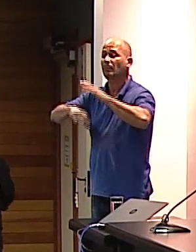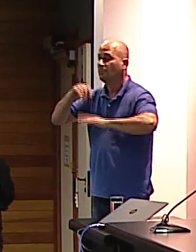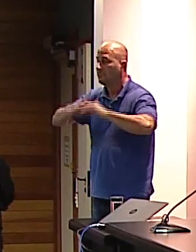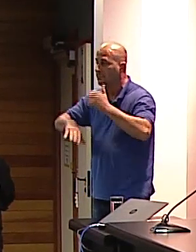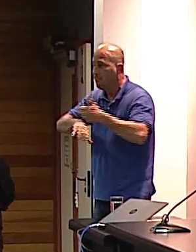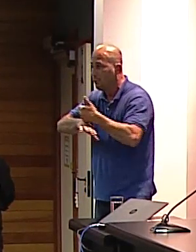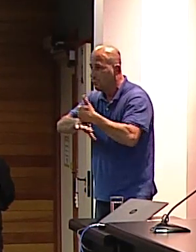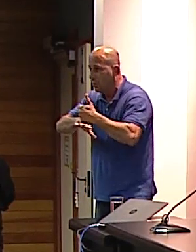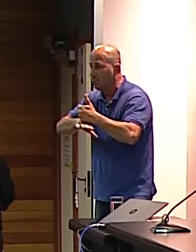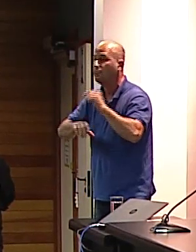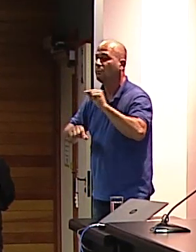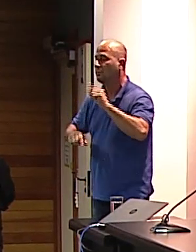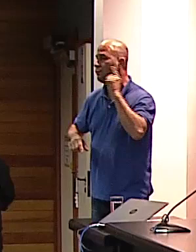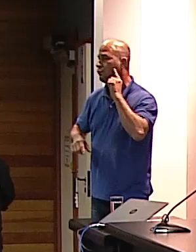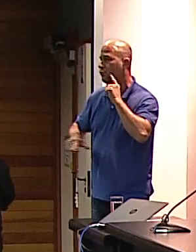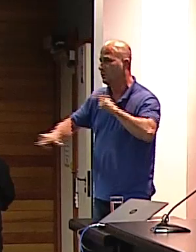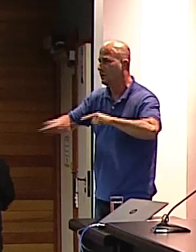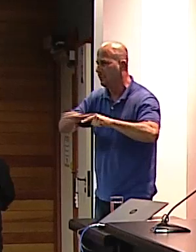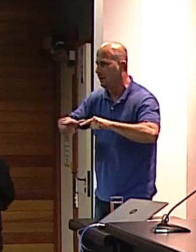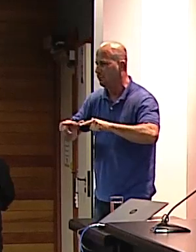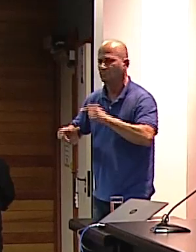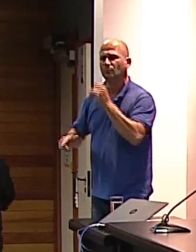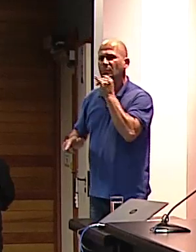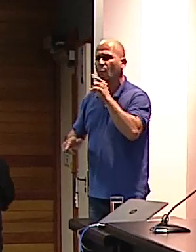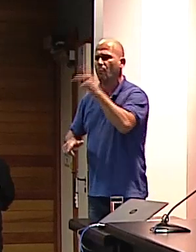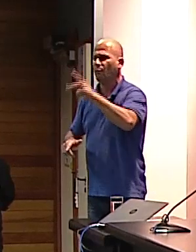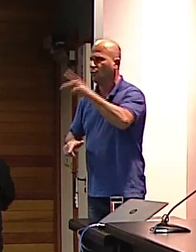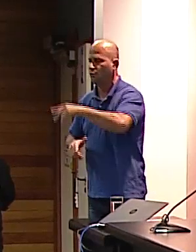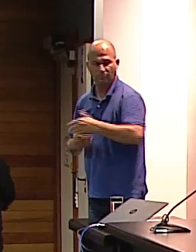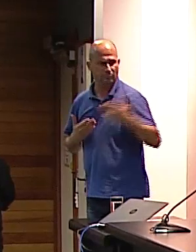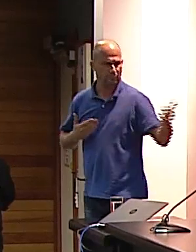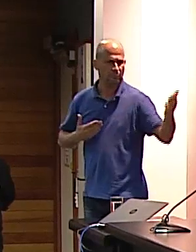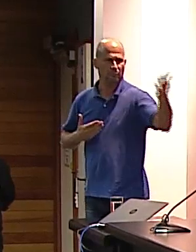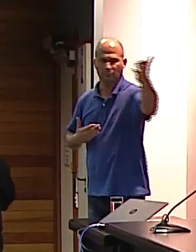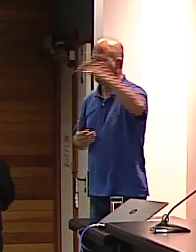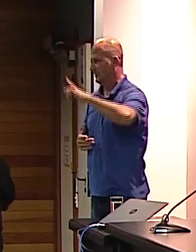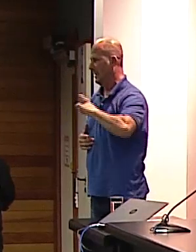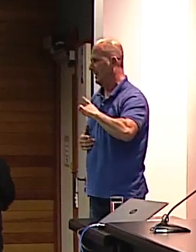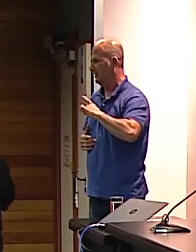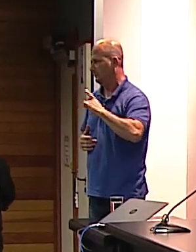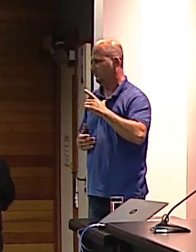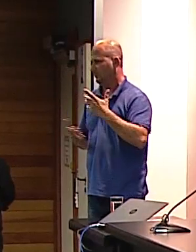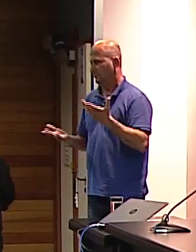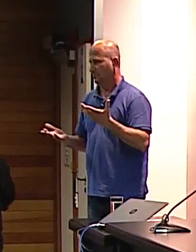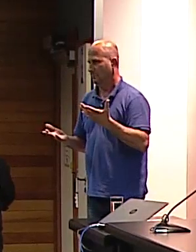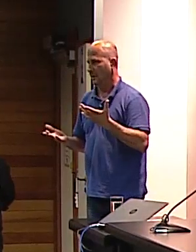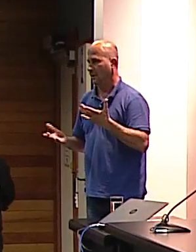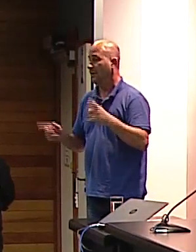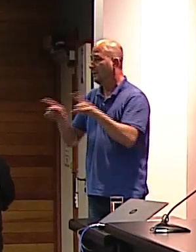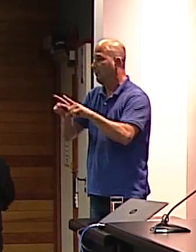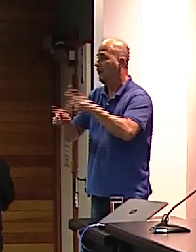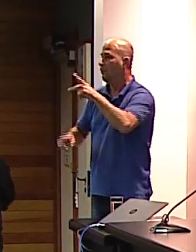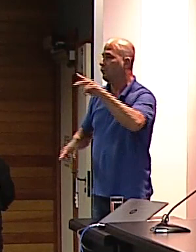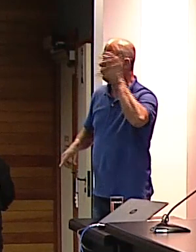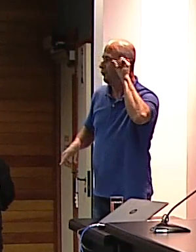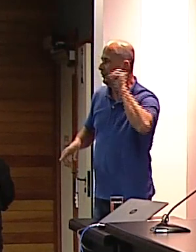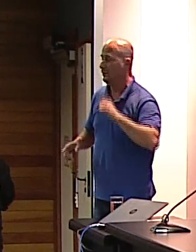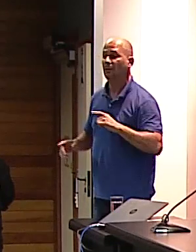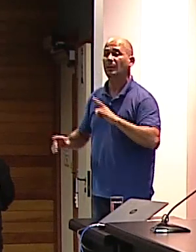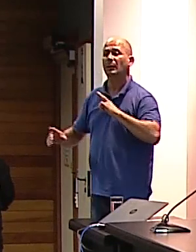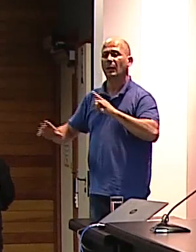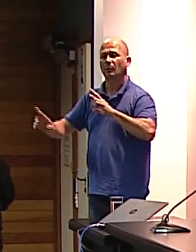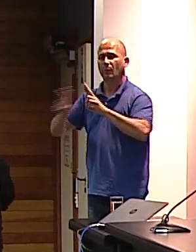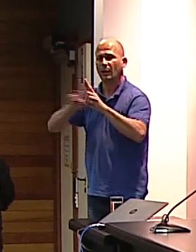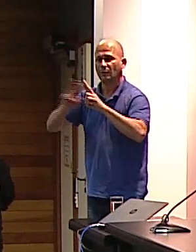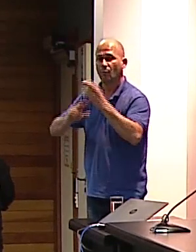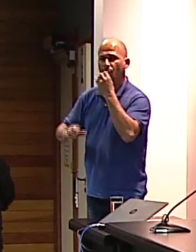movimento. Como que funciona os profissionais surdos no ambiente de trabalho, os professores. Existem muitos professores surdos